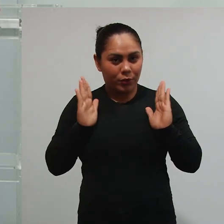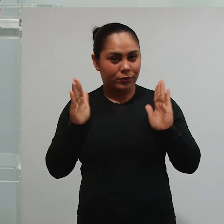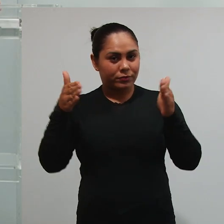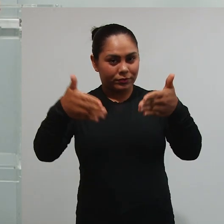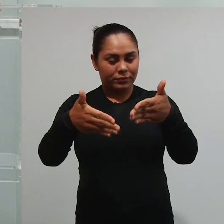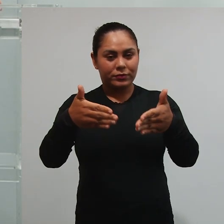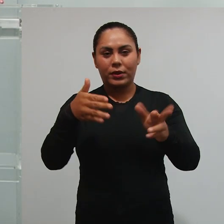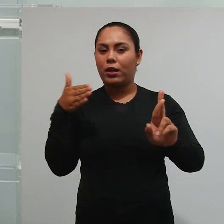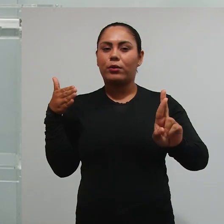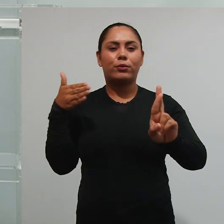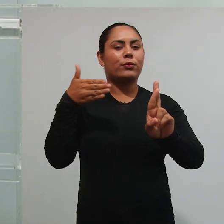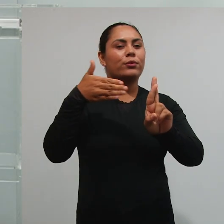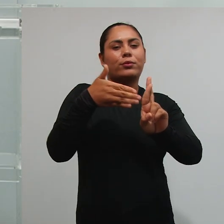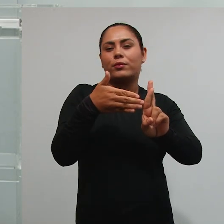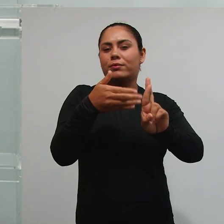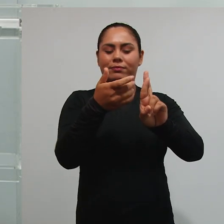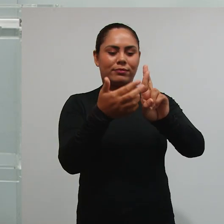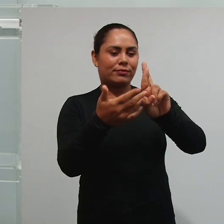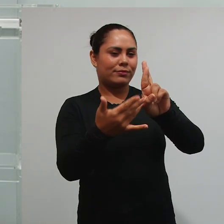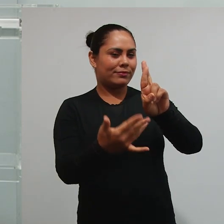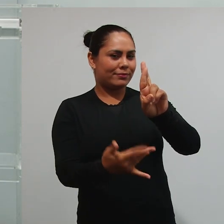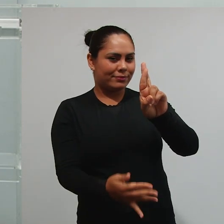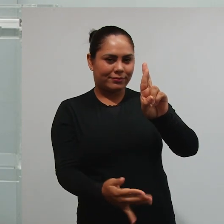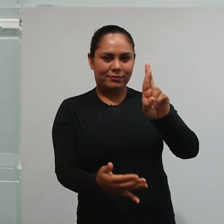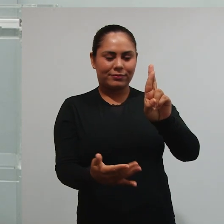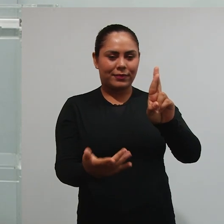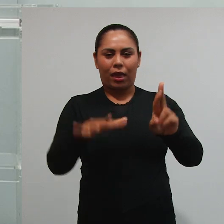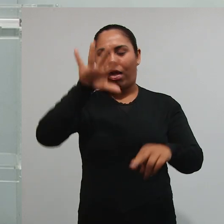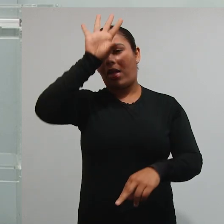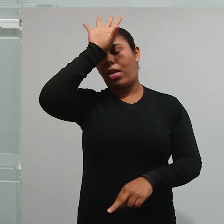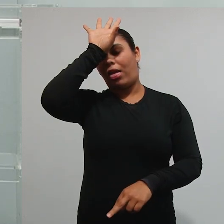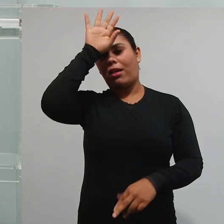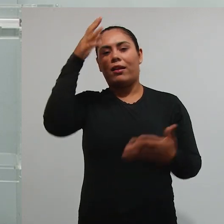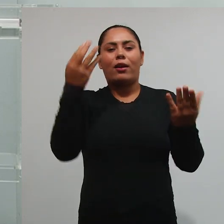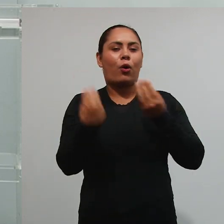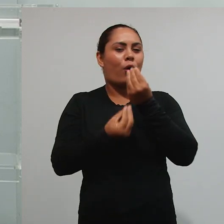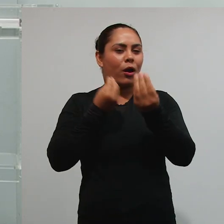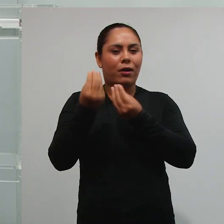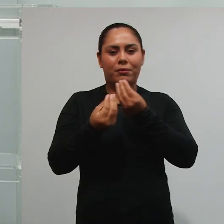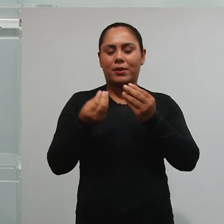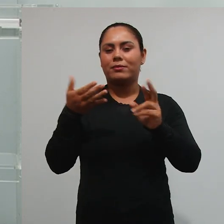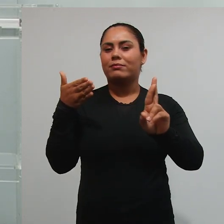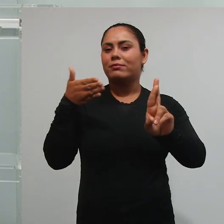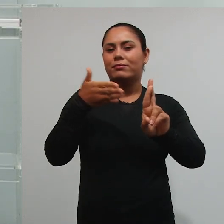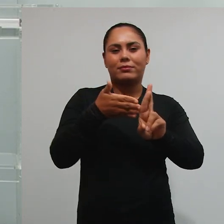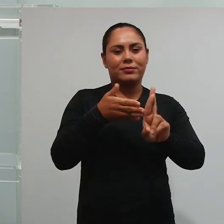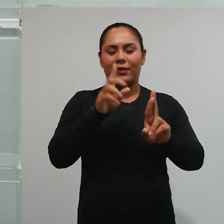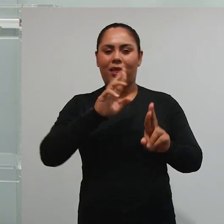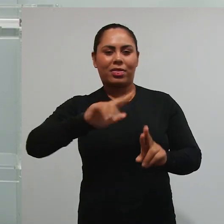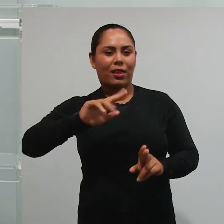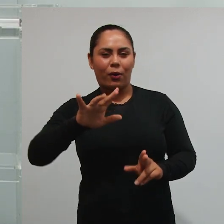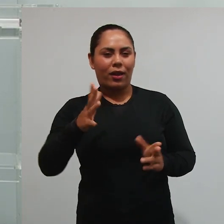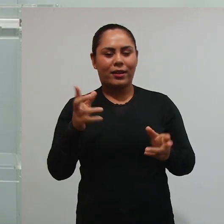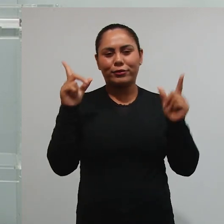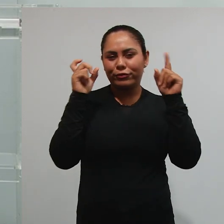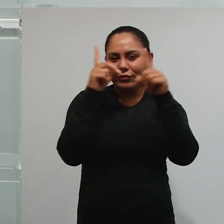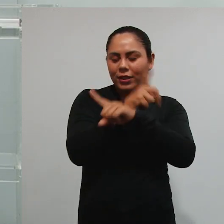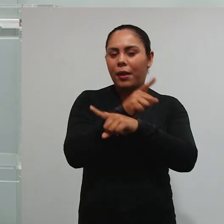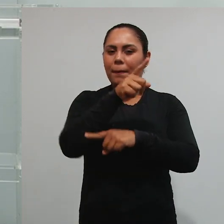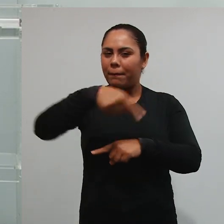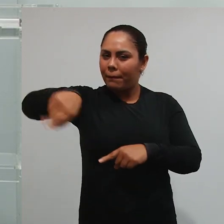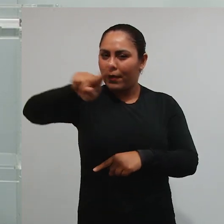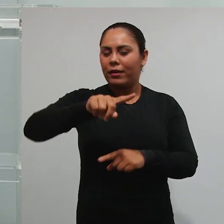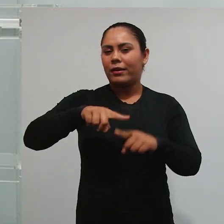episódio, referências. É o drama, um dos dramas da formatação, que são as referências. Nem é tanto dramático assim, mas se você